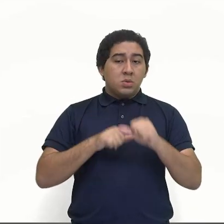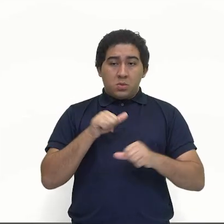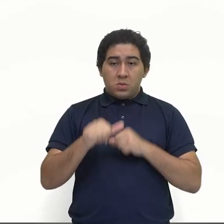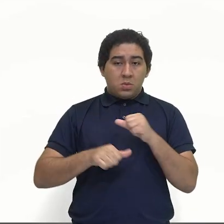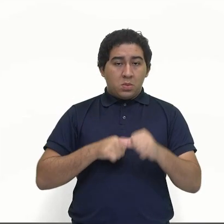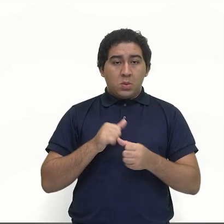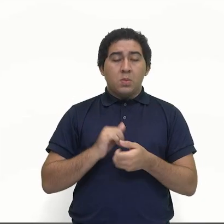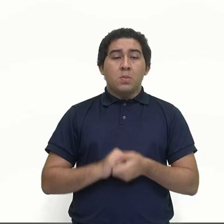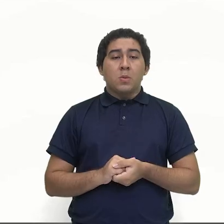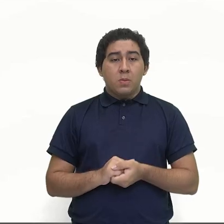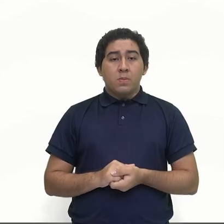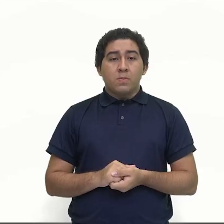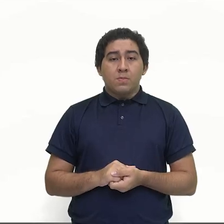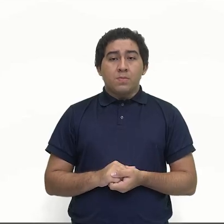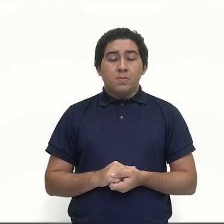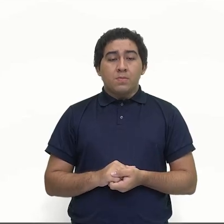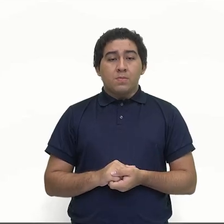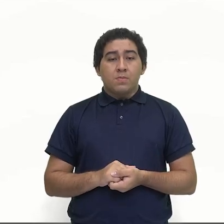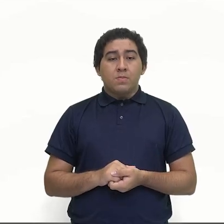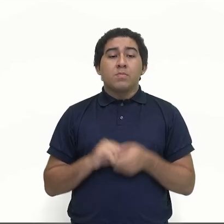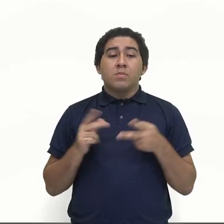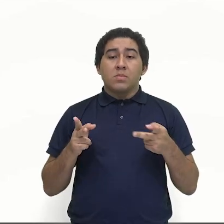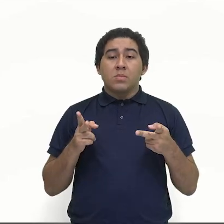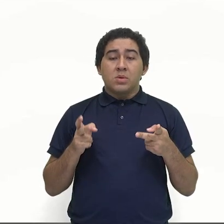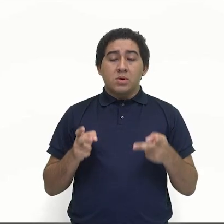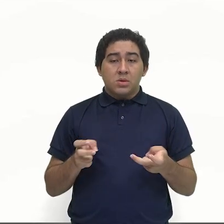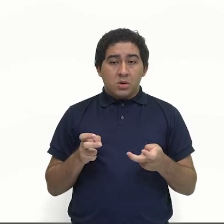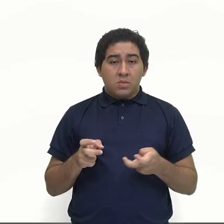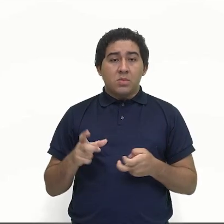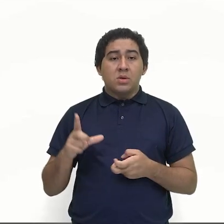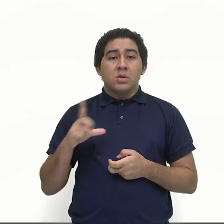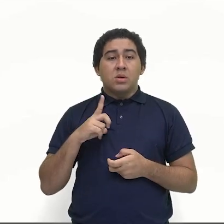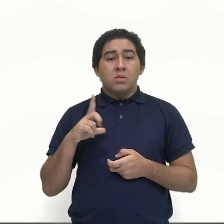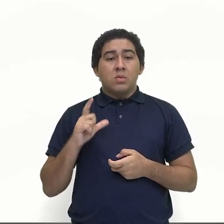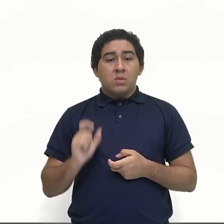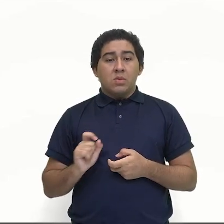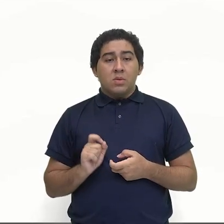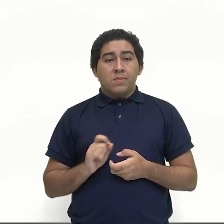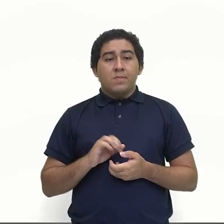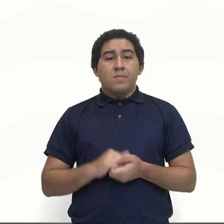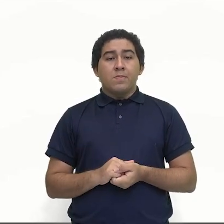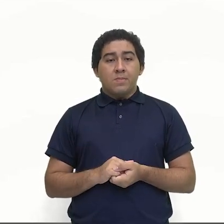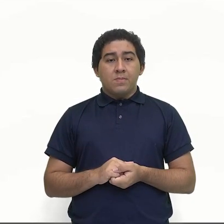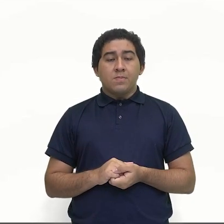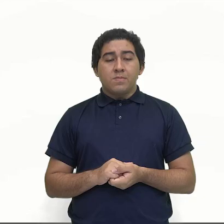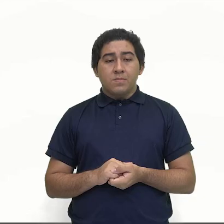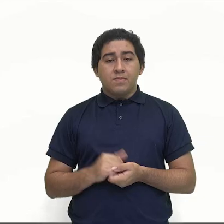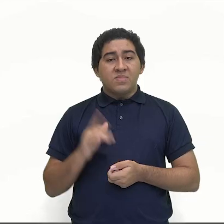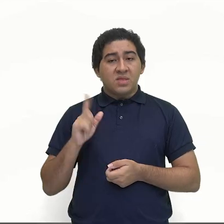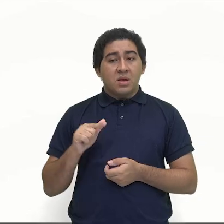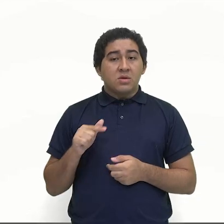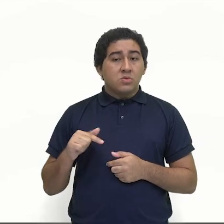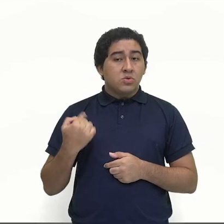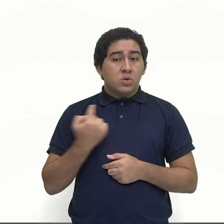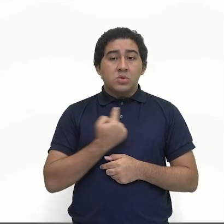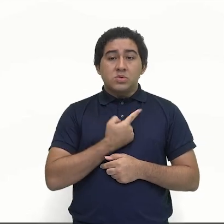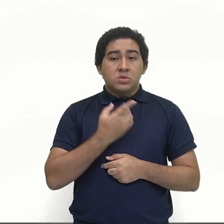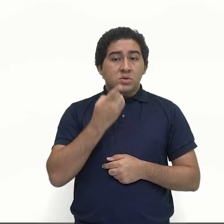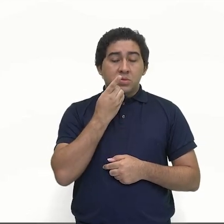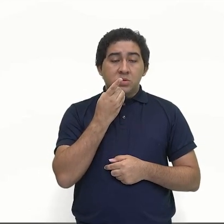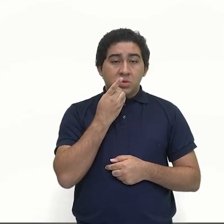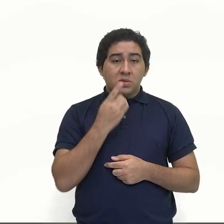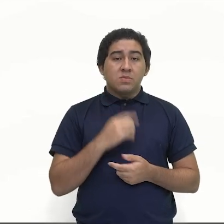água. Vejam como existem aí, neste caso, circuitos no nosso cotidiano.